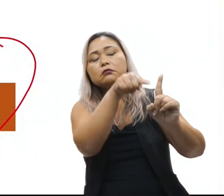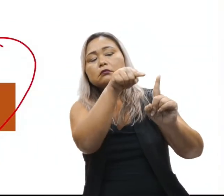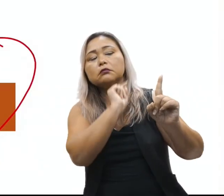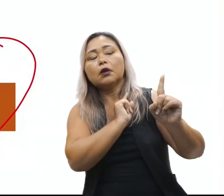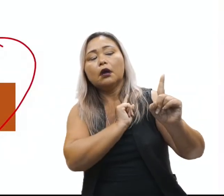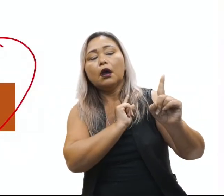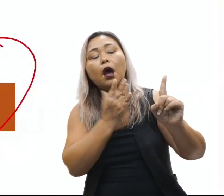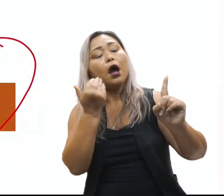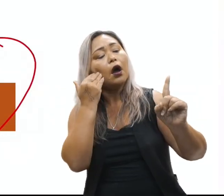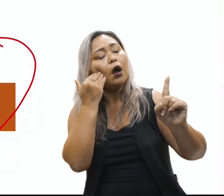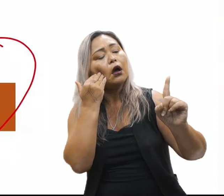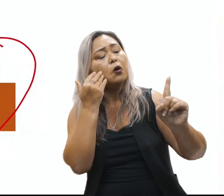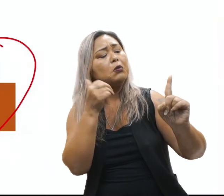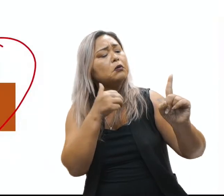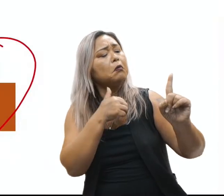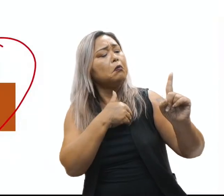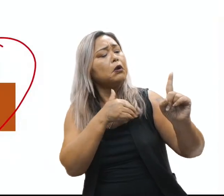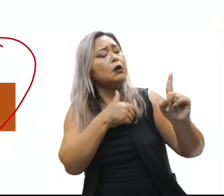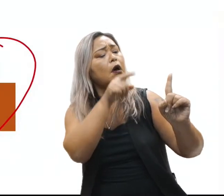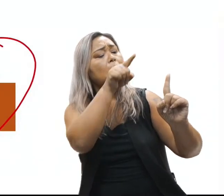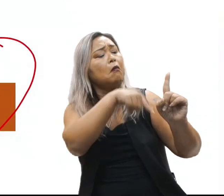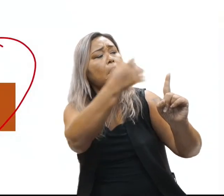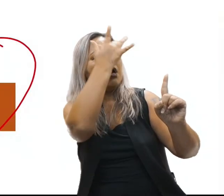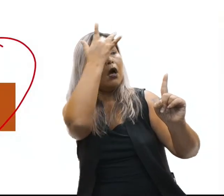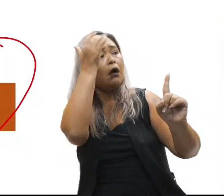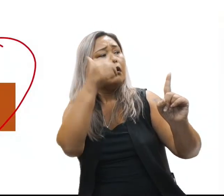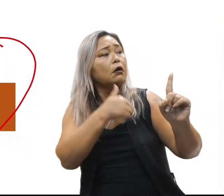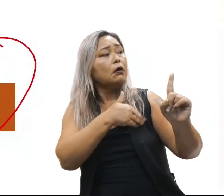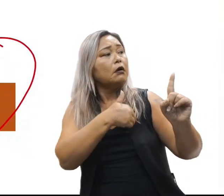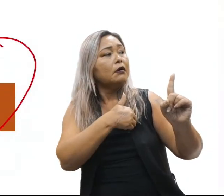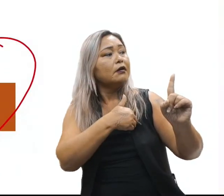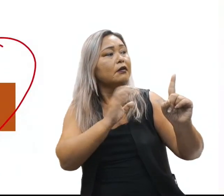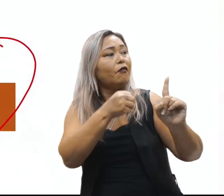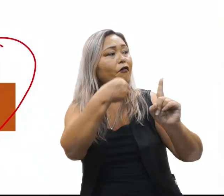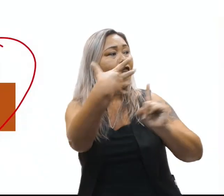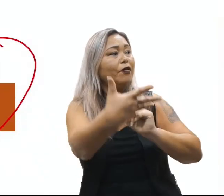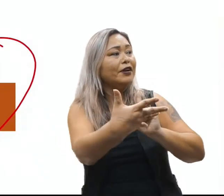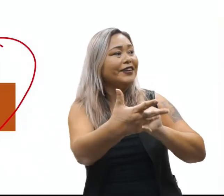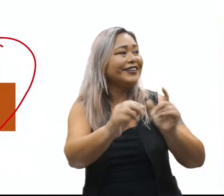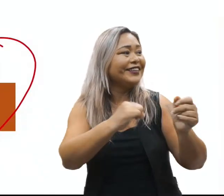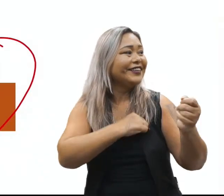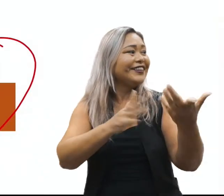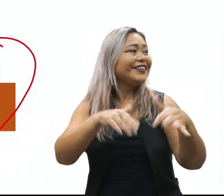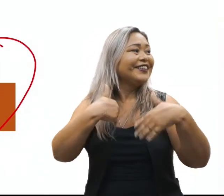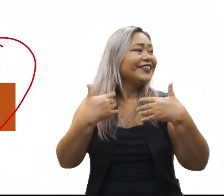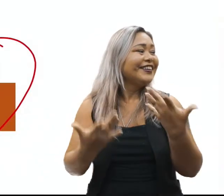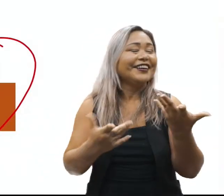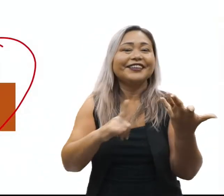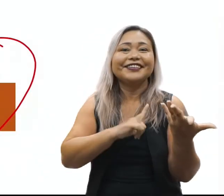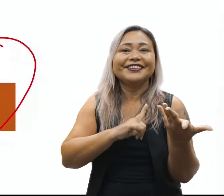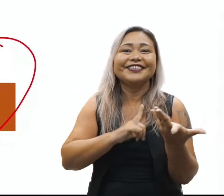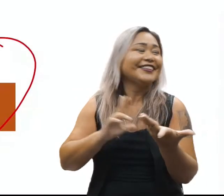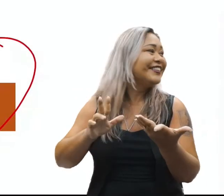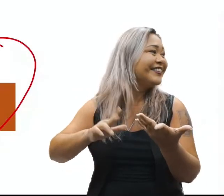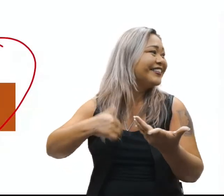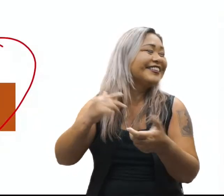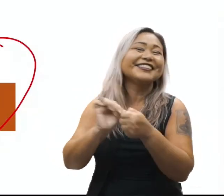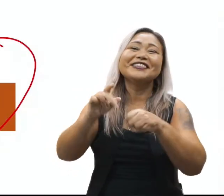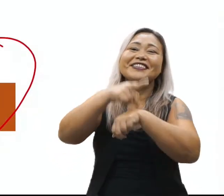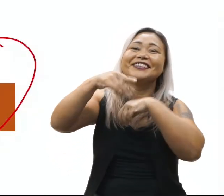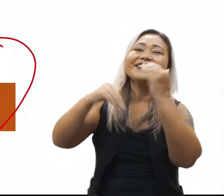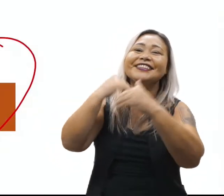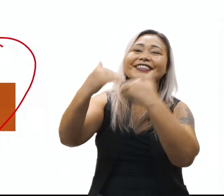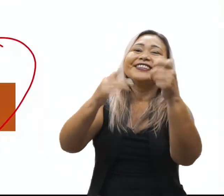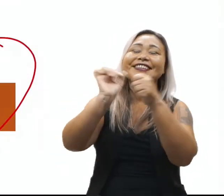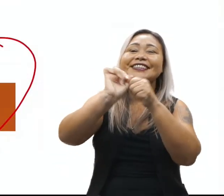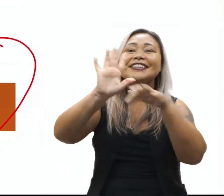ao preconceito com essas pessoas que são de fora, né? Então, nos países mais desenvolvidos, onde há um maior